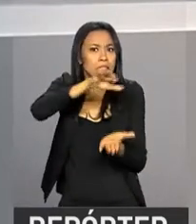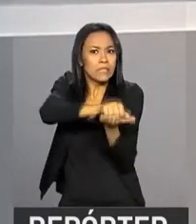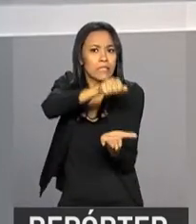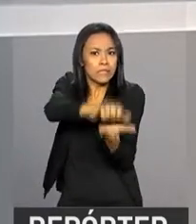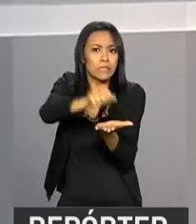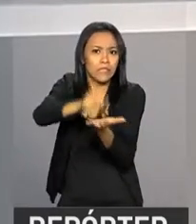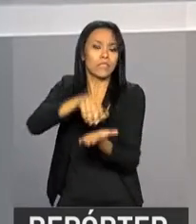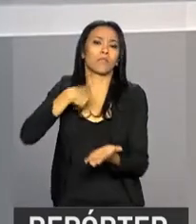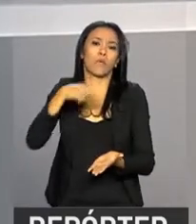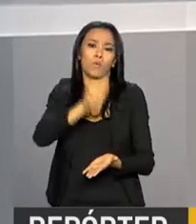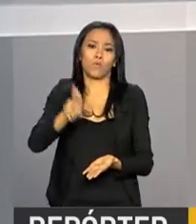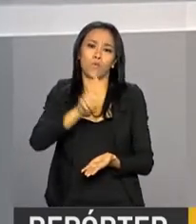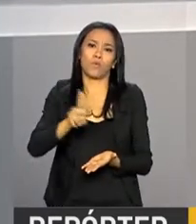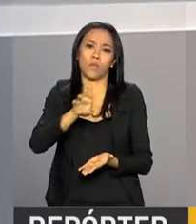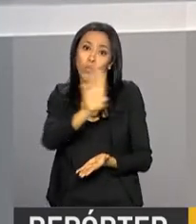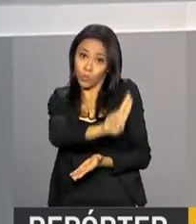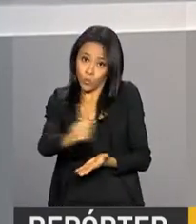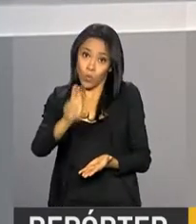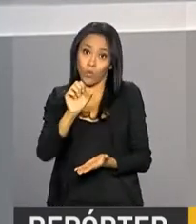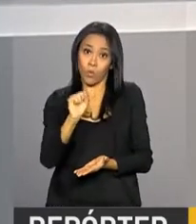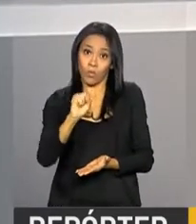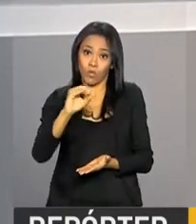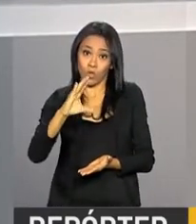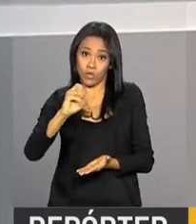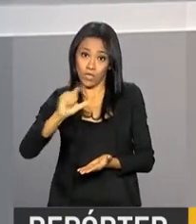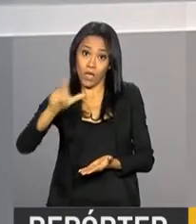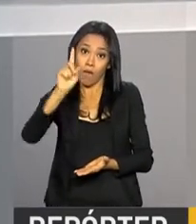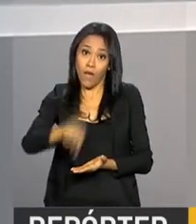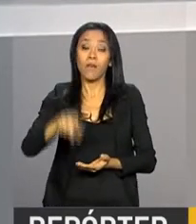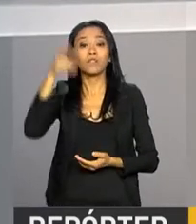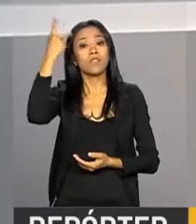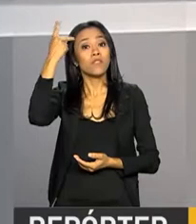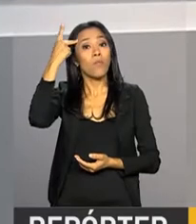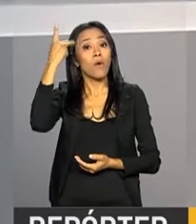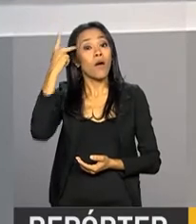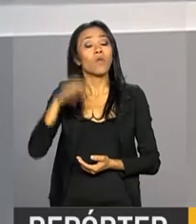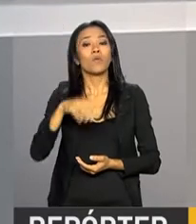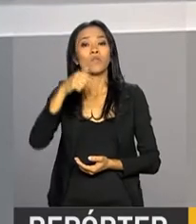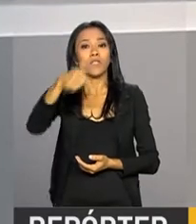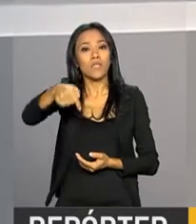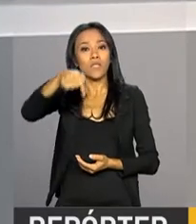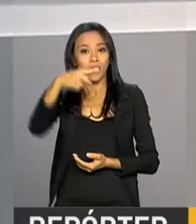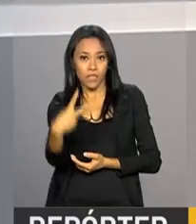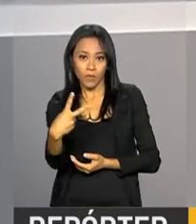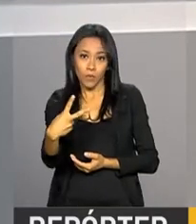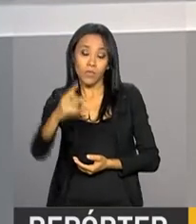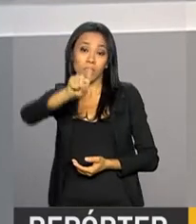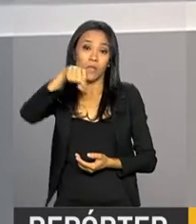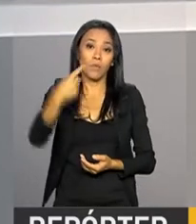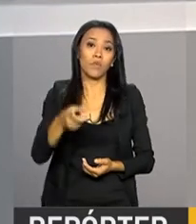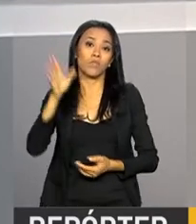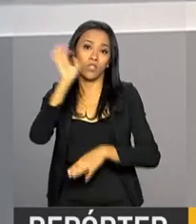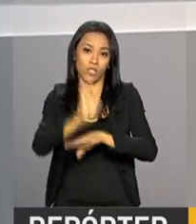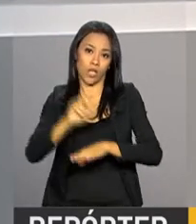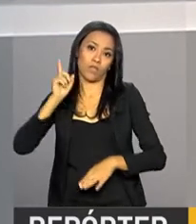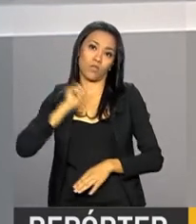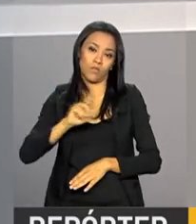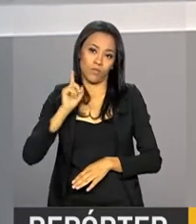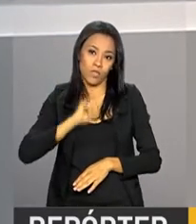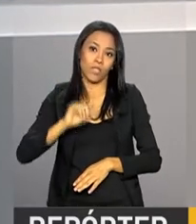escolheram usar o nome social é são paulo com 72 pessoas em seguida aparecem minas gerais com 41